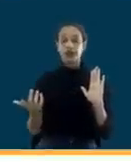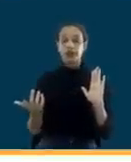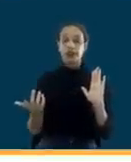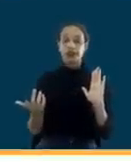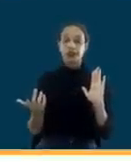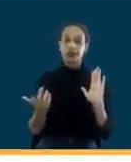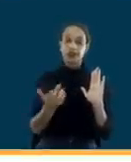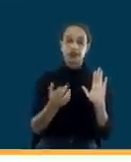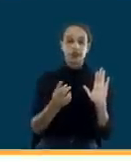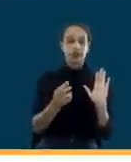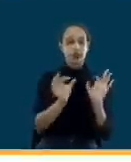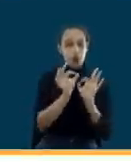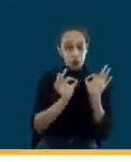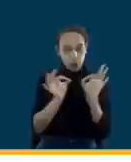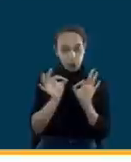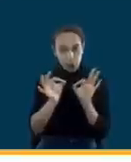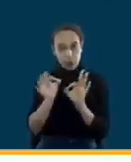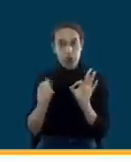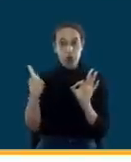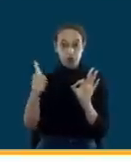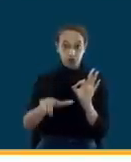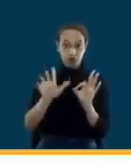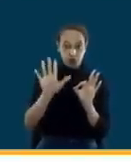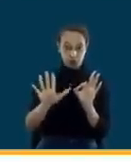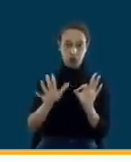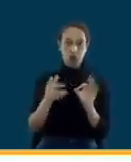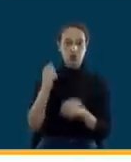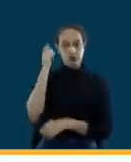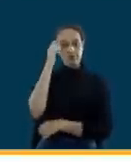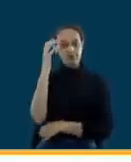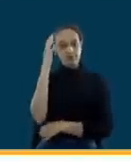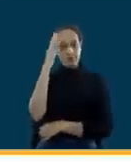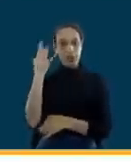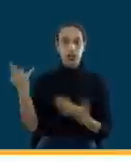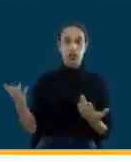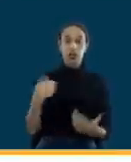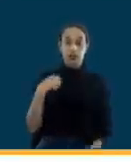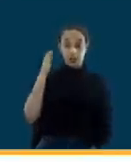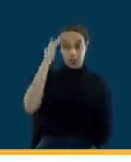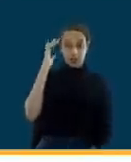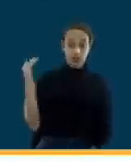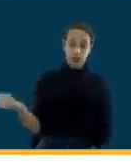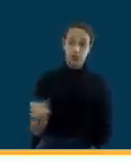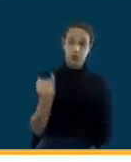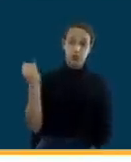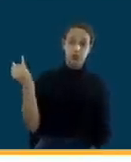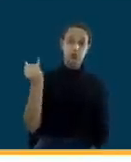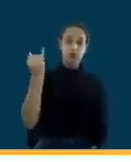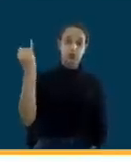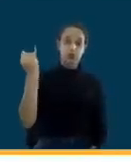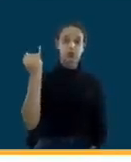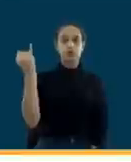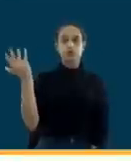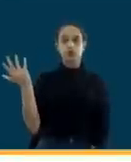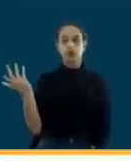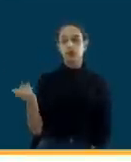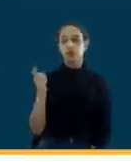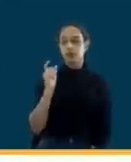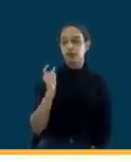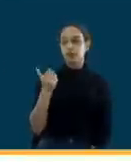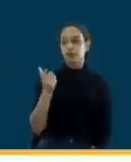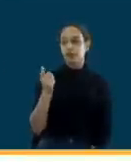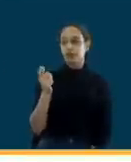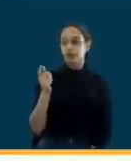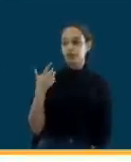reorganizar isso, rearticular. E eu acho importantíssimo, como palavra final,